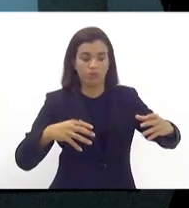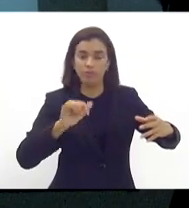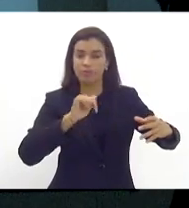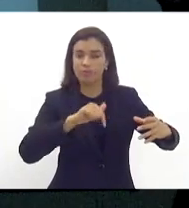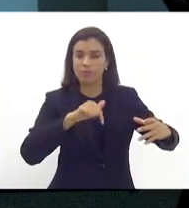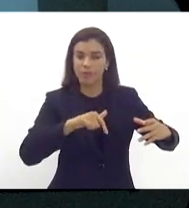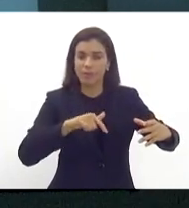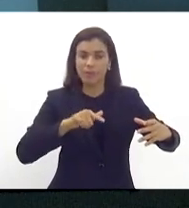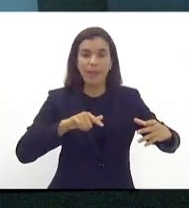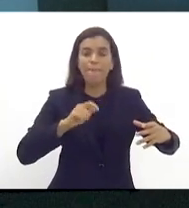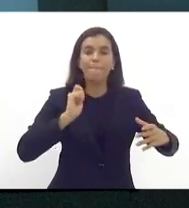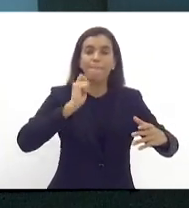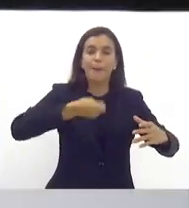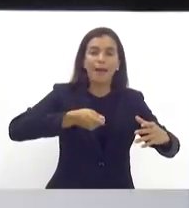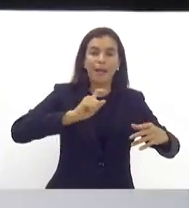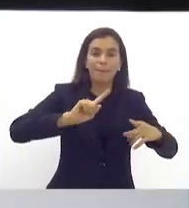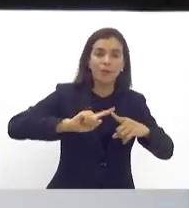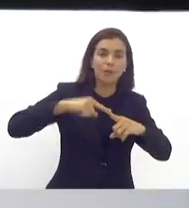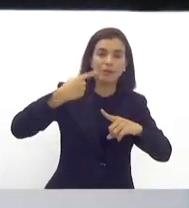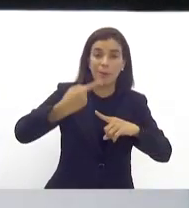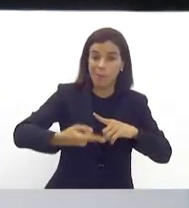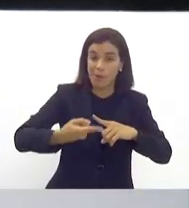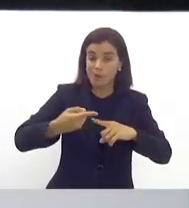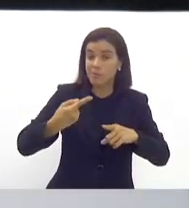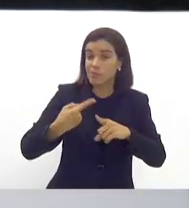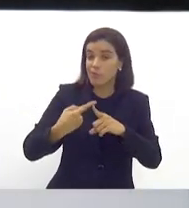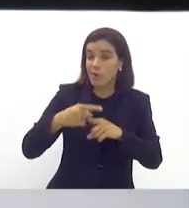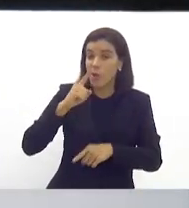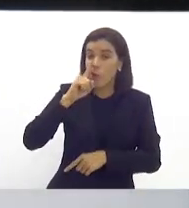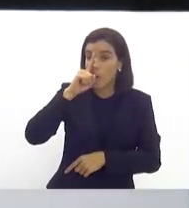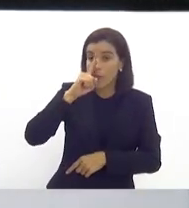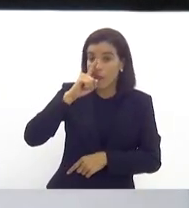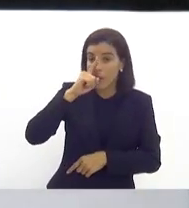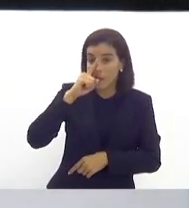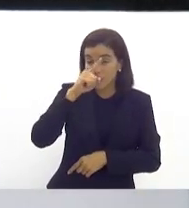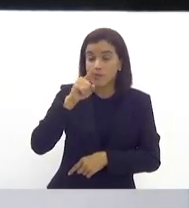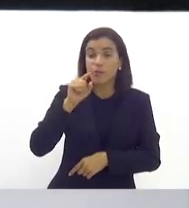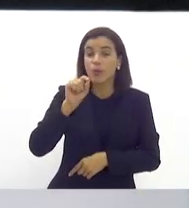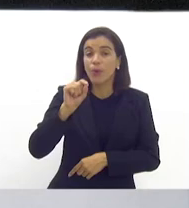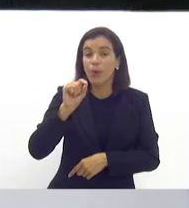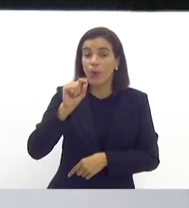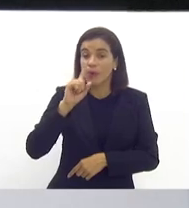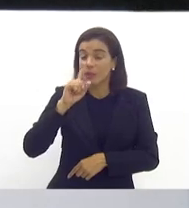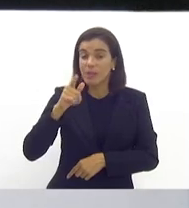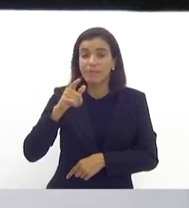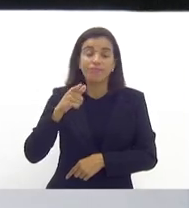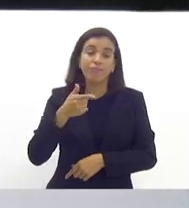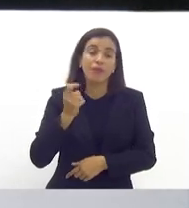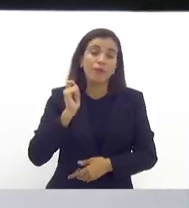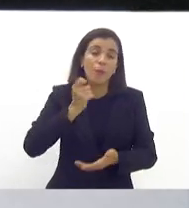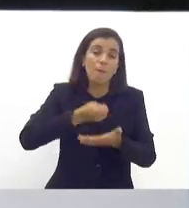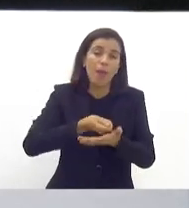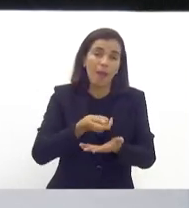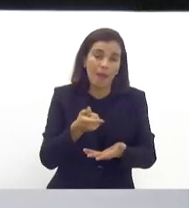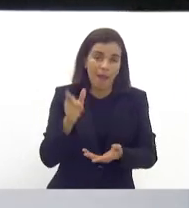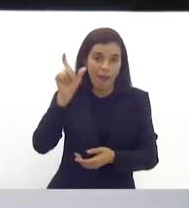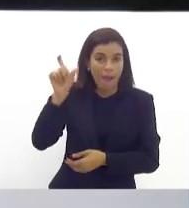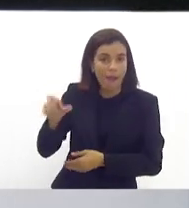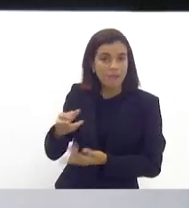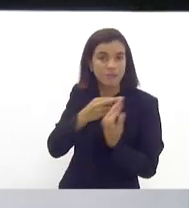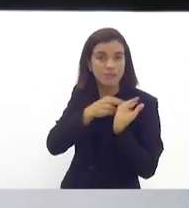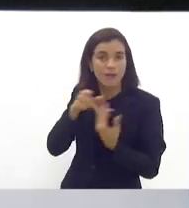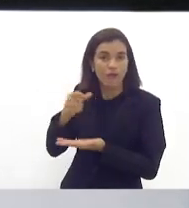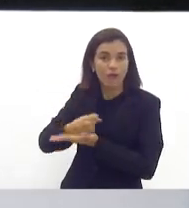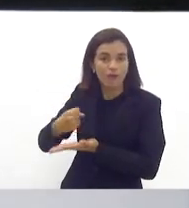pós-pagamento onde o risco é transferido ali para a pessoa jurídica contratante e se tem